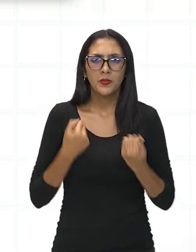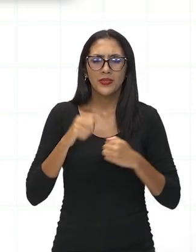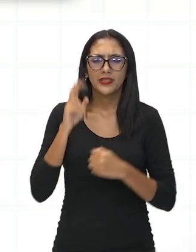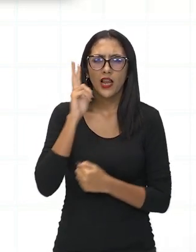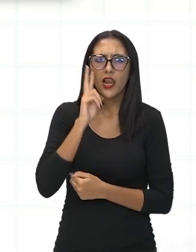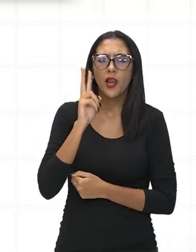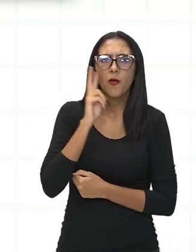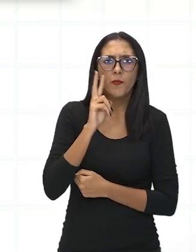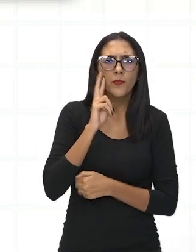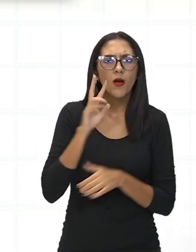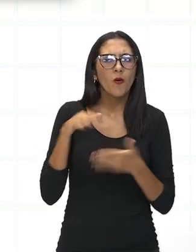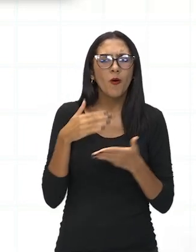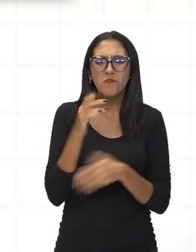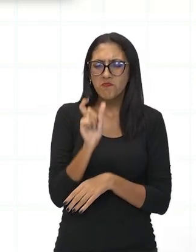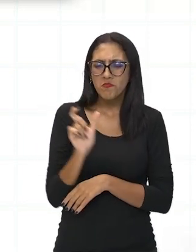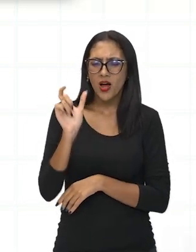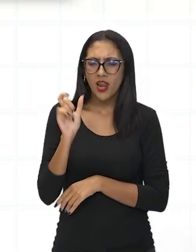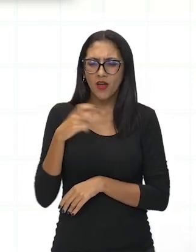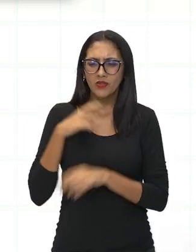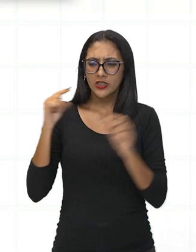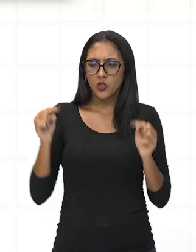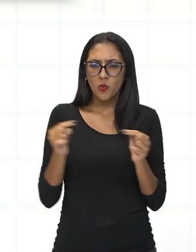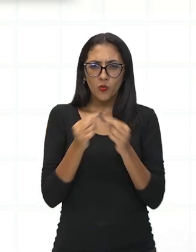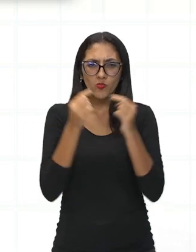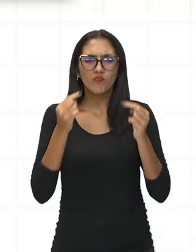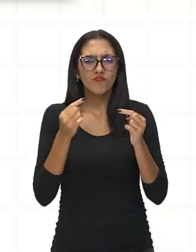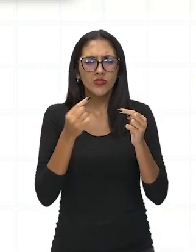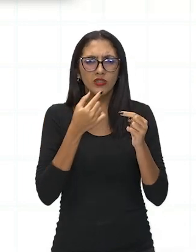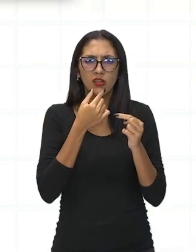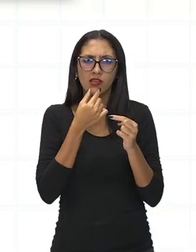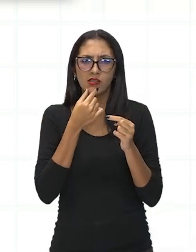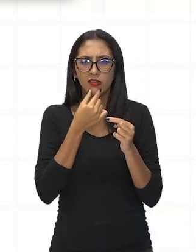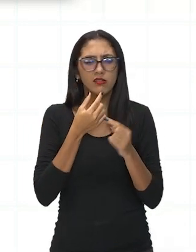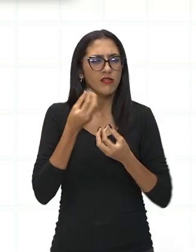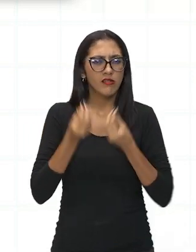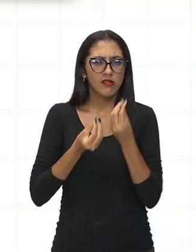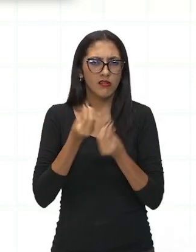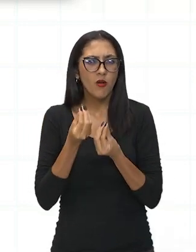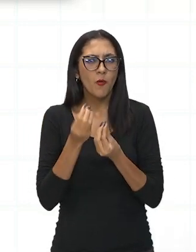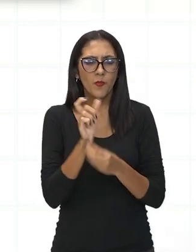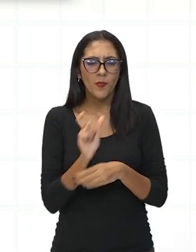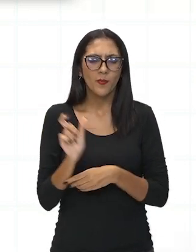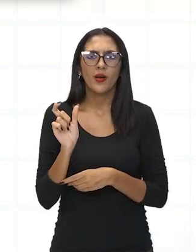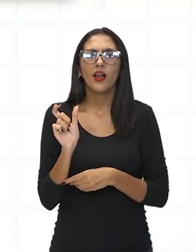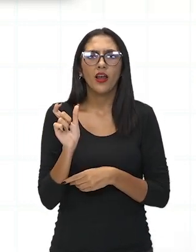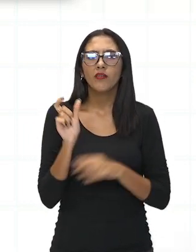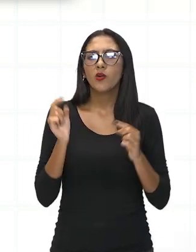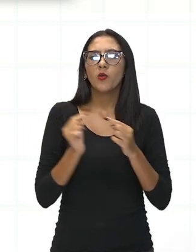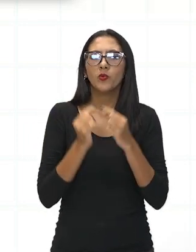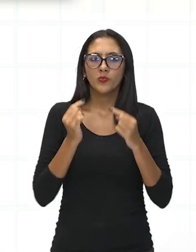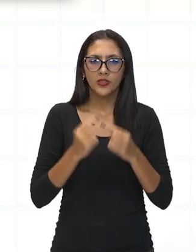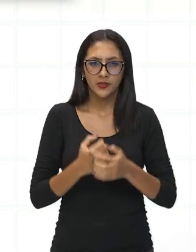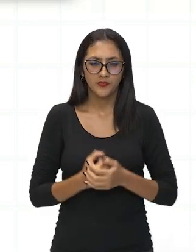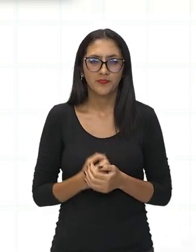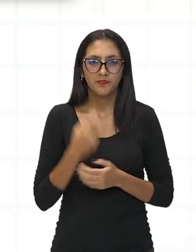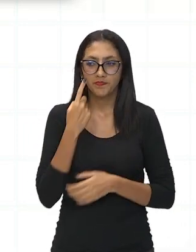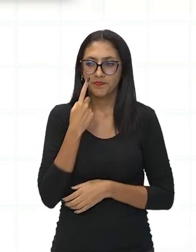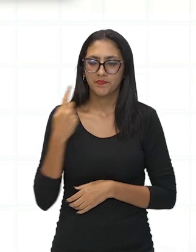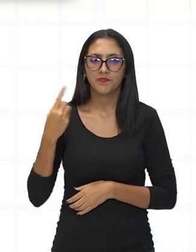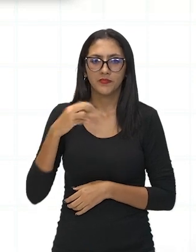meio de transporte, tá bom? Para dizer que você perdeu algum meio de transporte em inglês, você vai usar o verbo